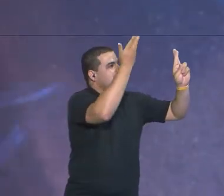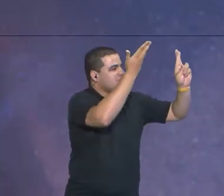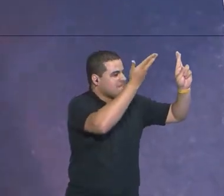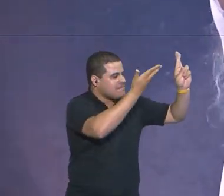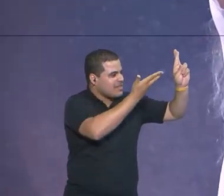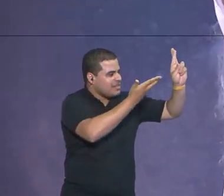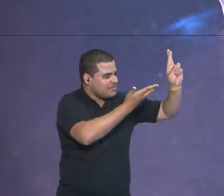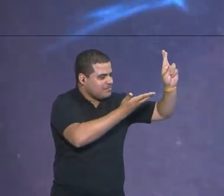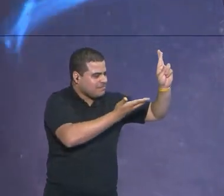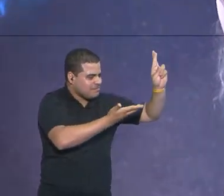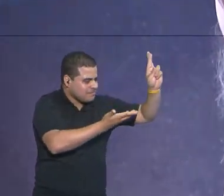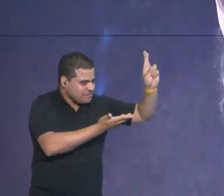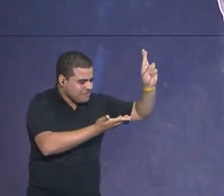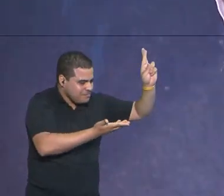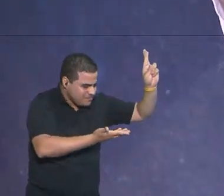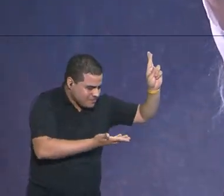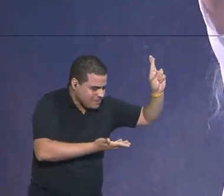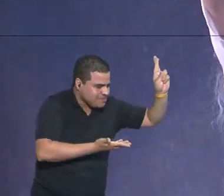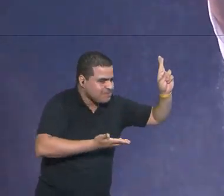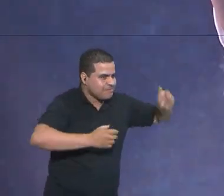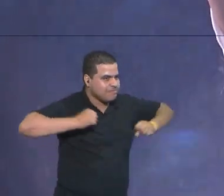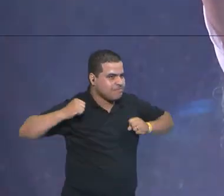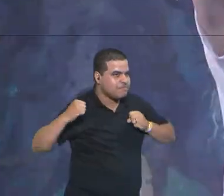é o Senhor